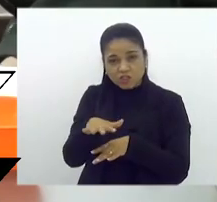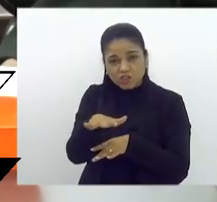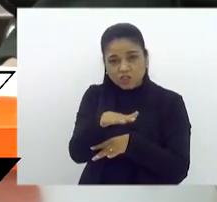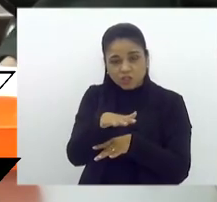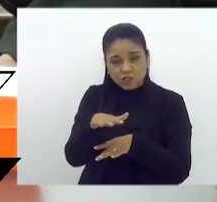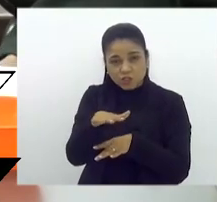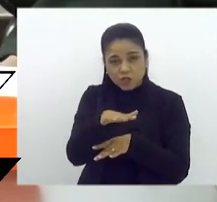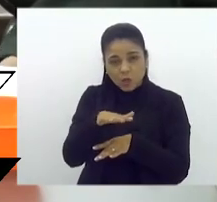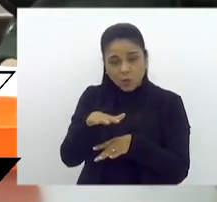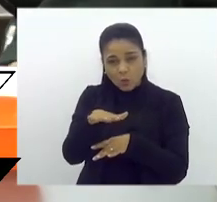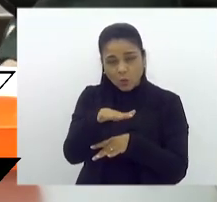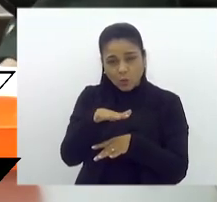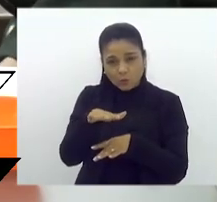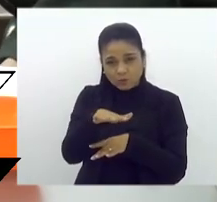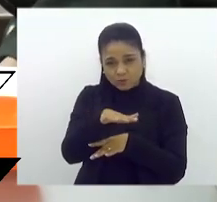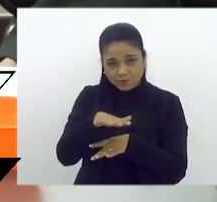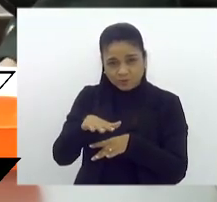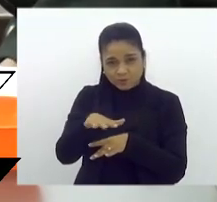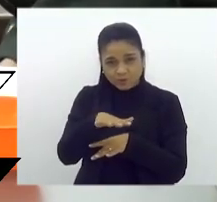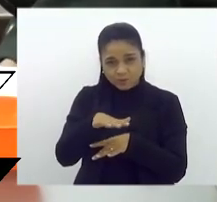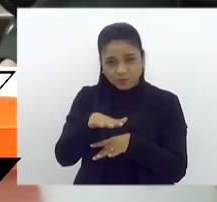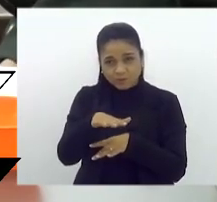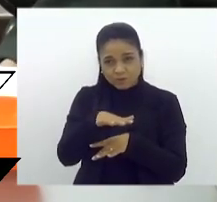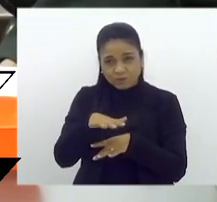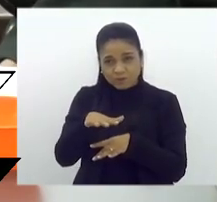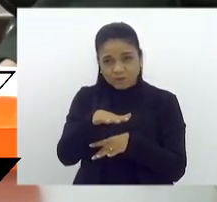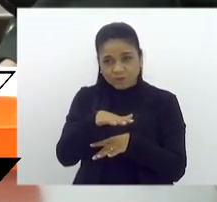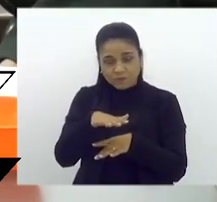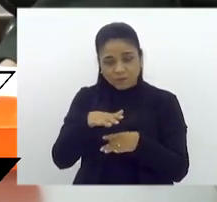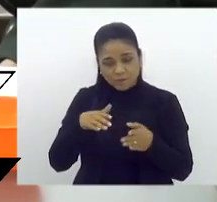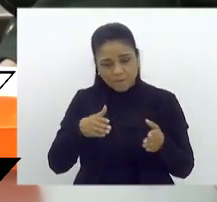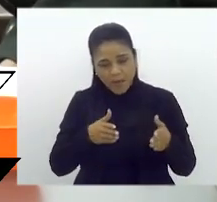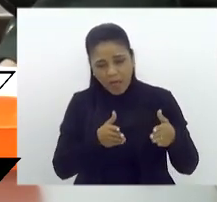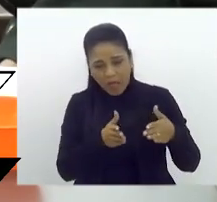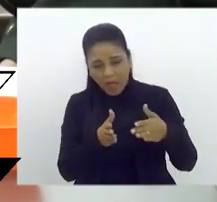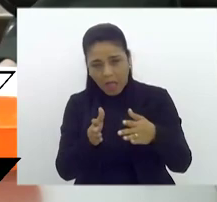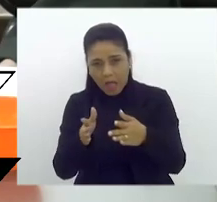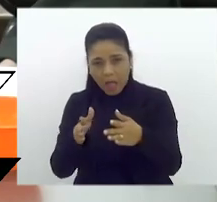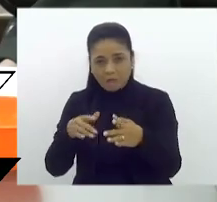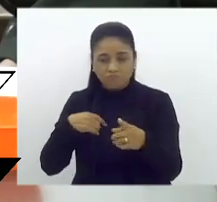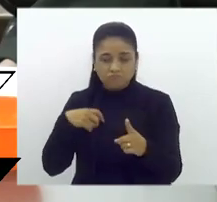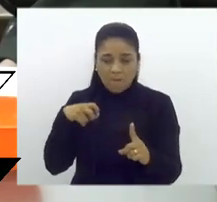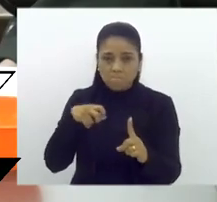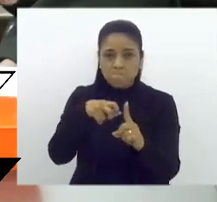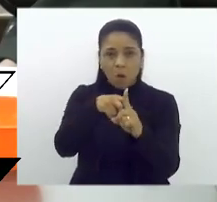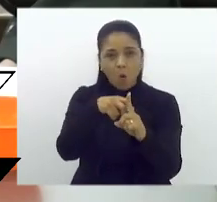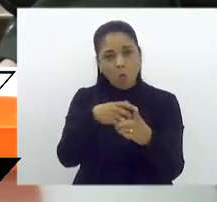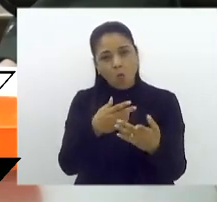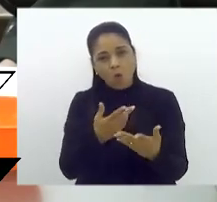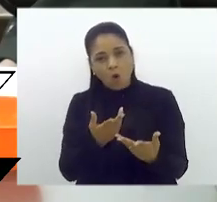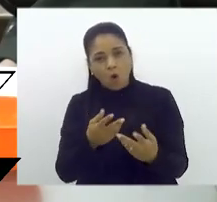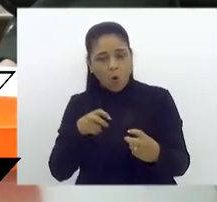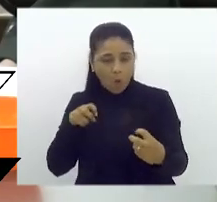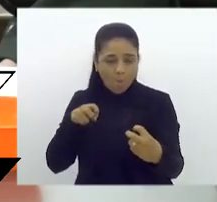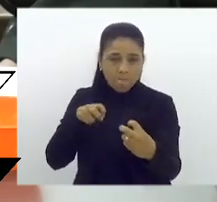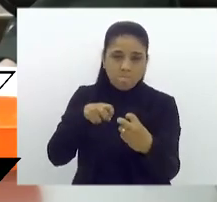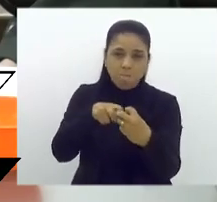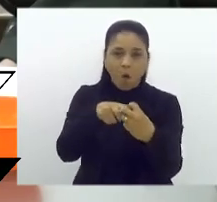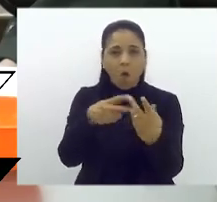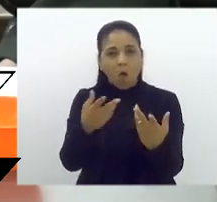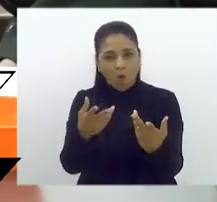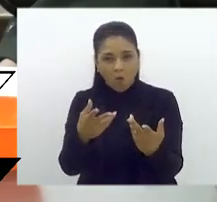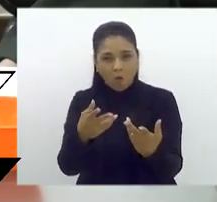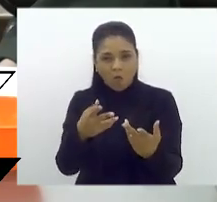pontos, como se chama, negros, de acidentes, quer seja acidentes físicos de colisão de veículos,